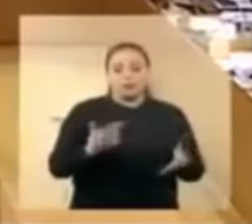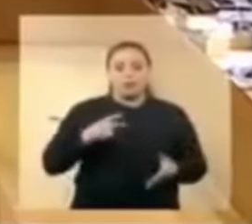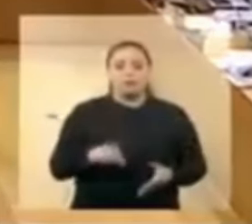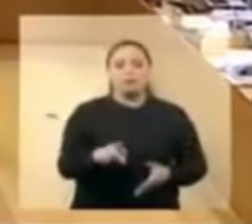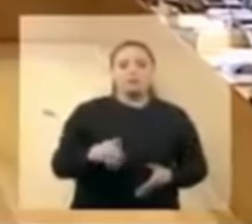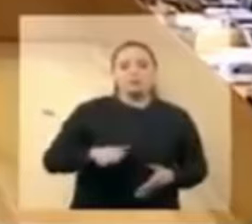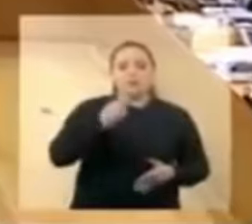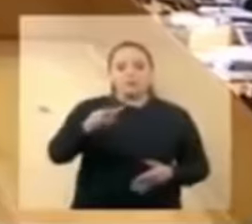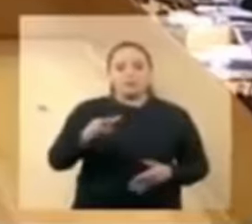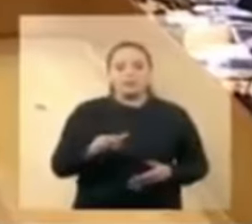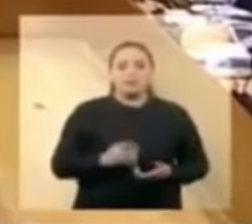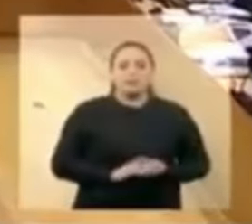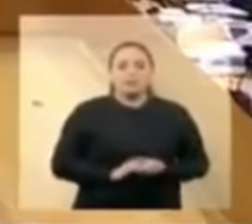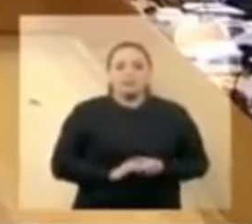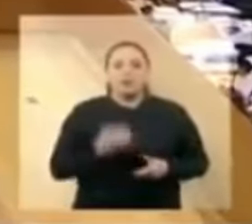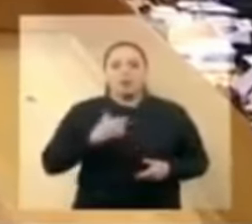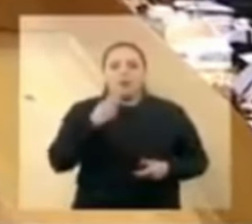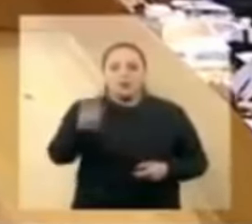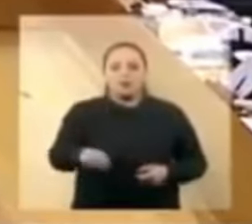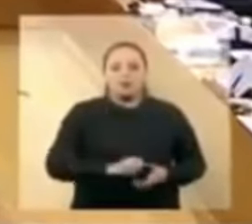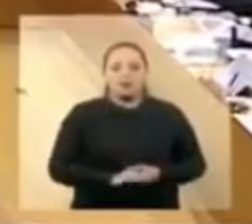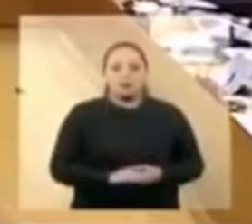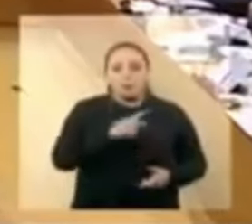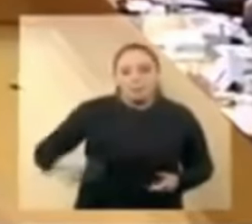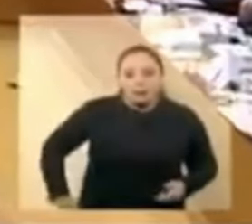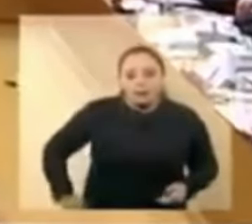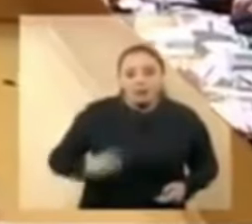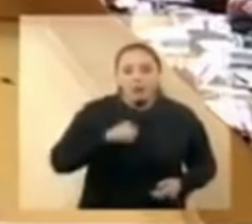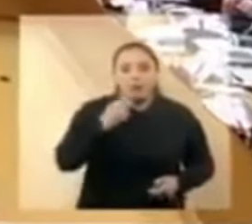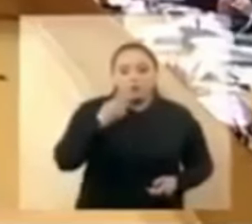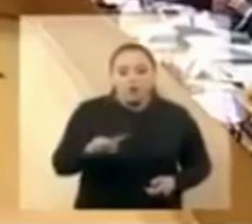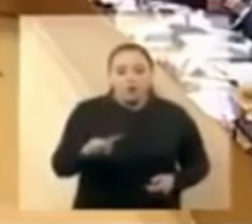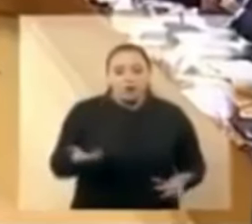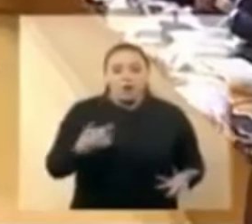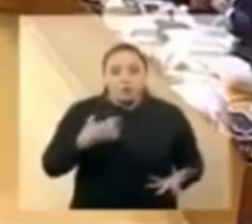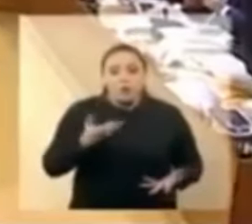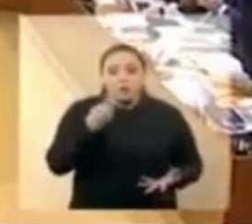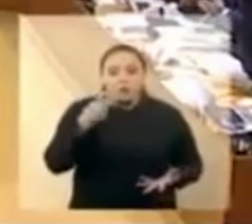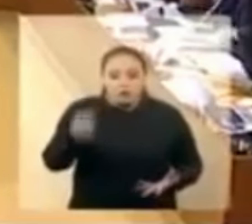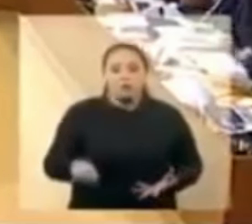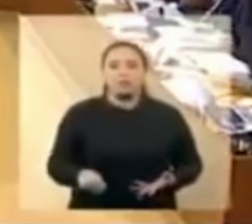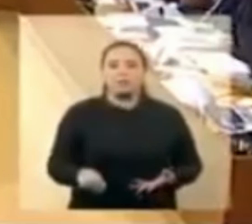com a palavra, presidente. Eu continuo com a palavra. Continuo com a palavra. Presidente, eu vou recomendar ao ministro Barroso